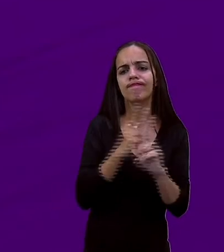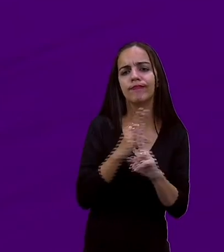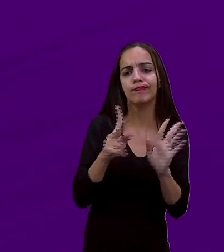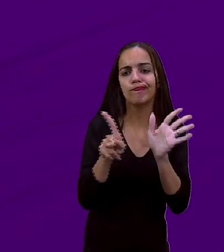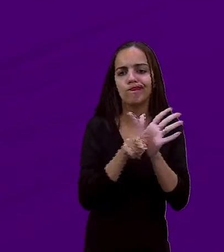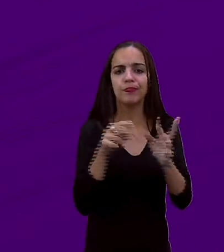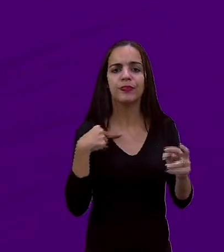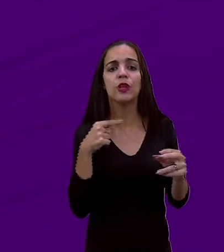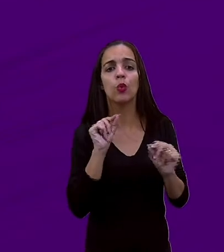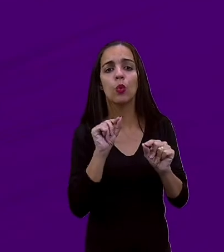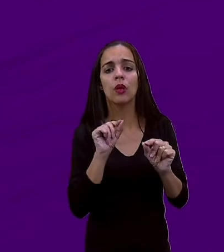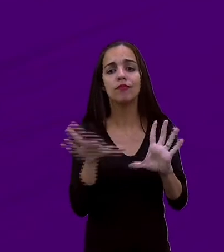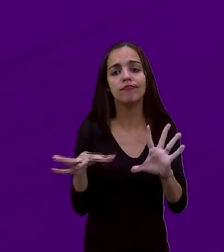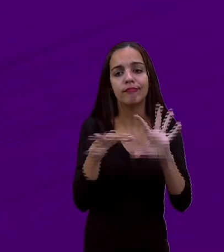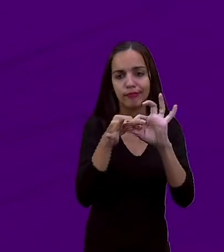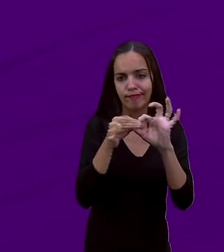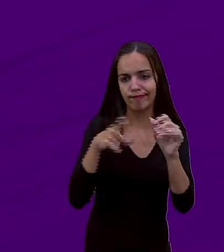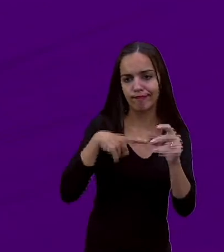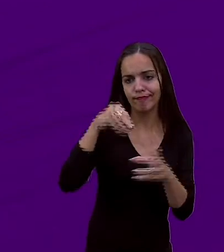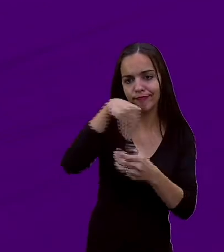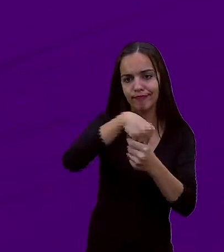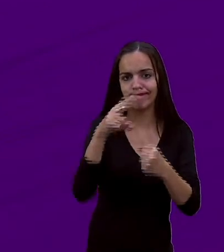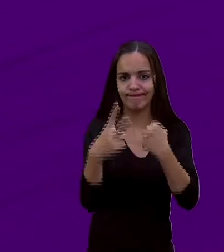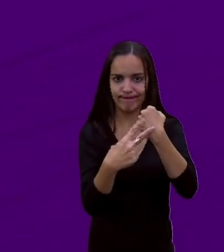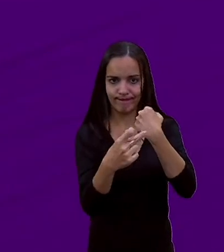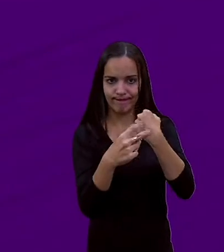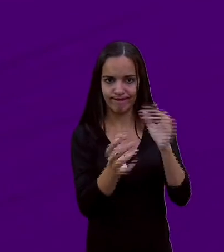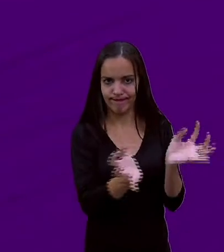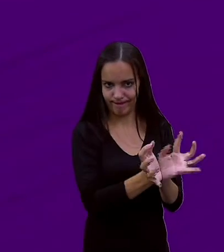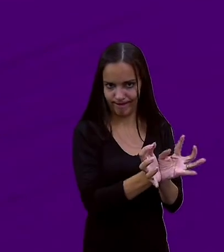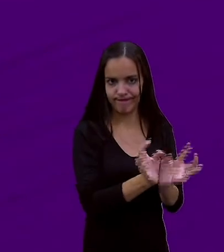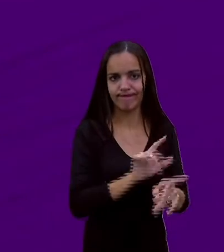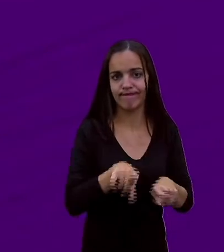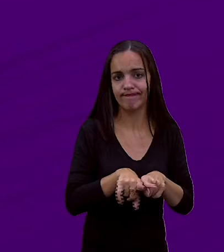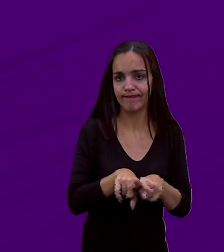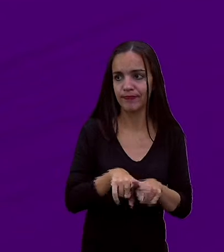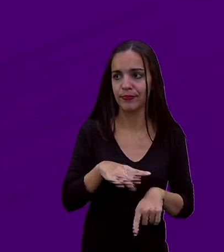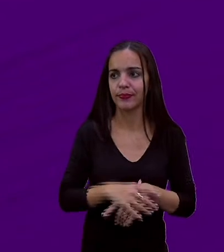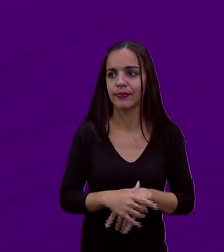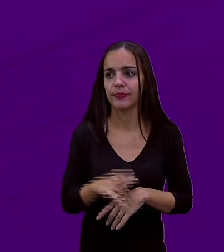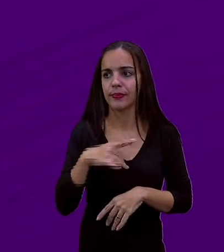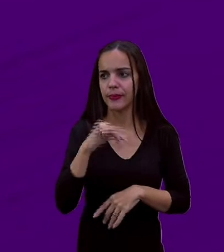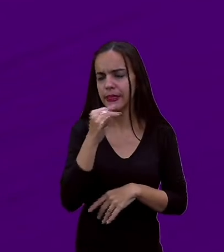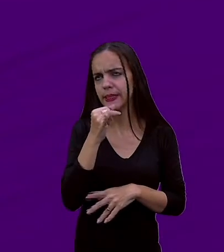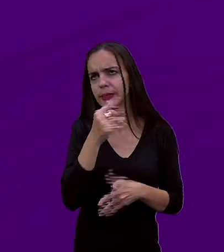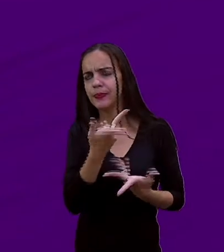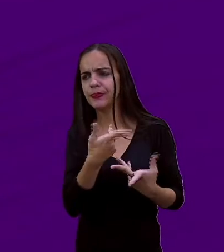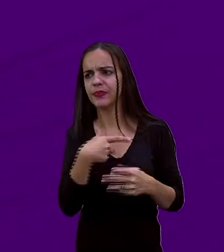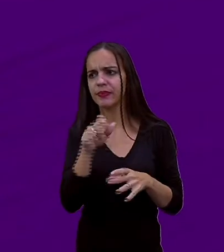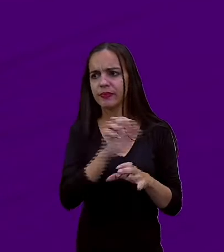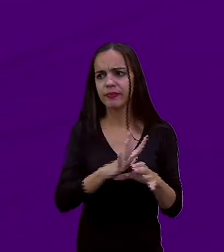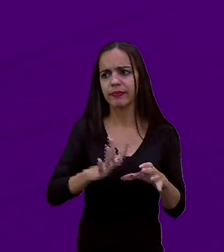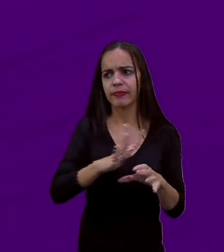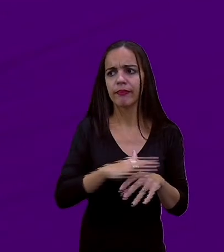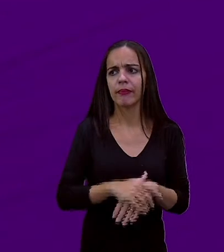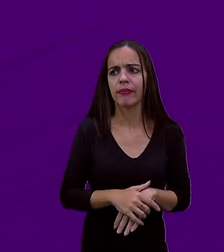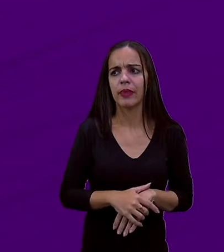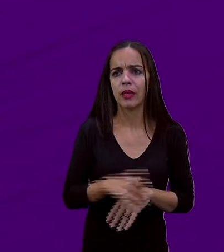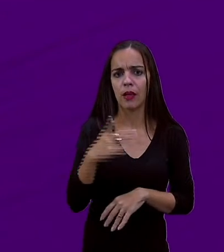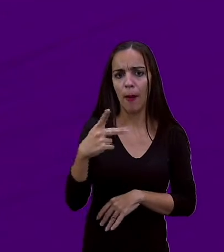verbo. Então, vamos lá, nós temos 3 classificações da colocação pronominal. Nós temos